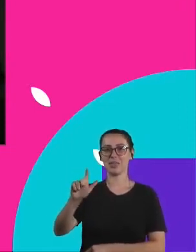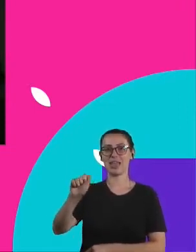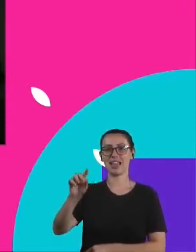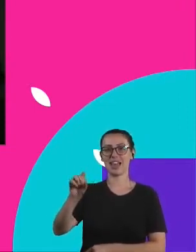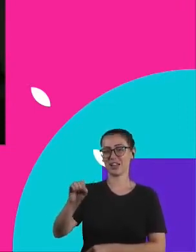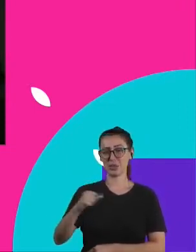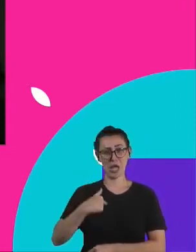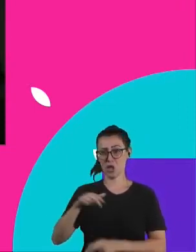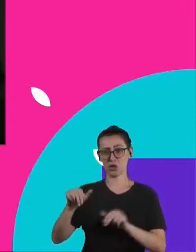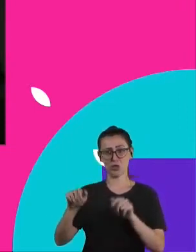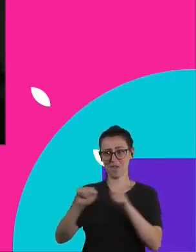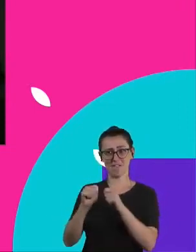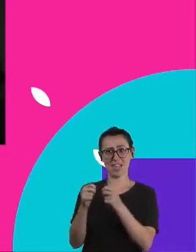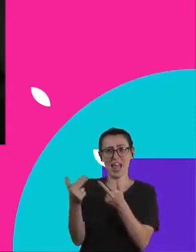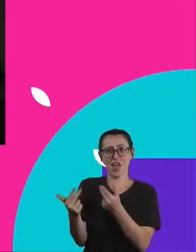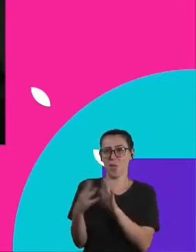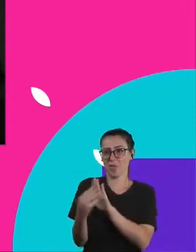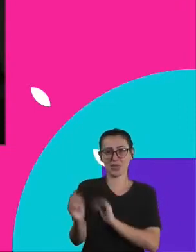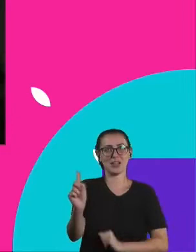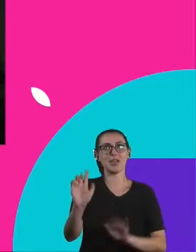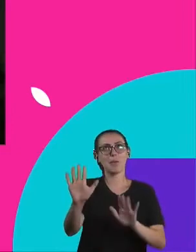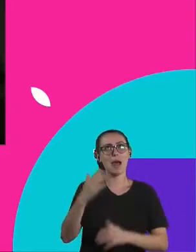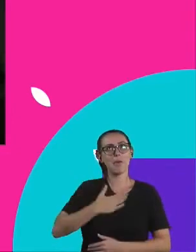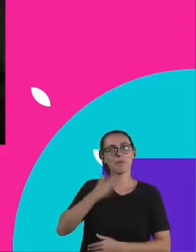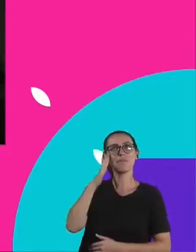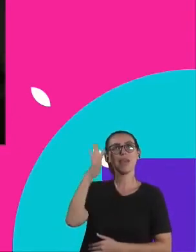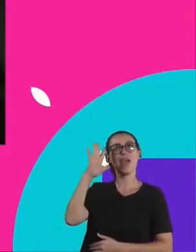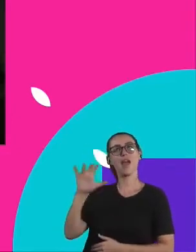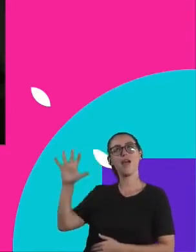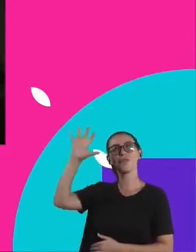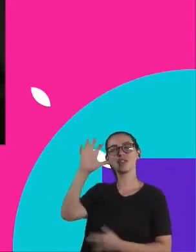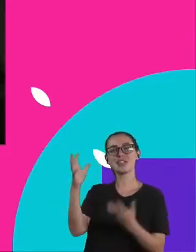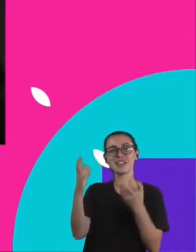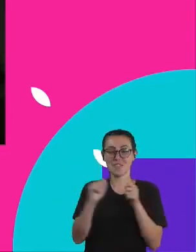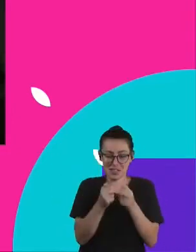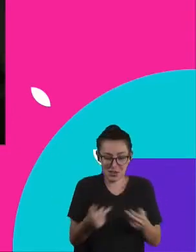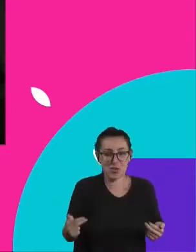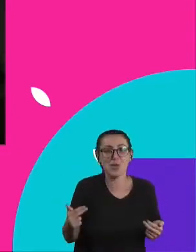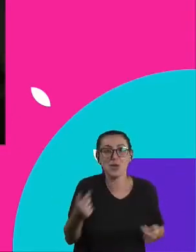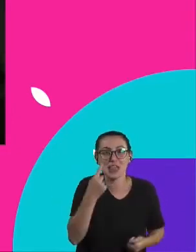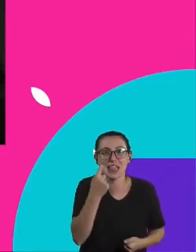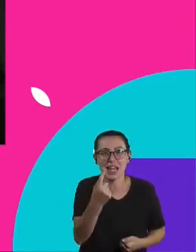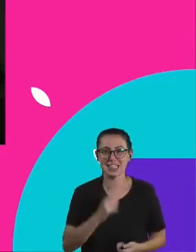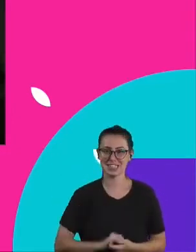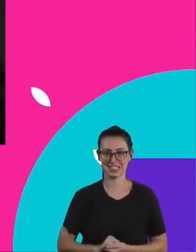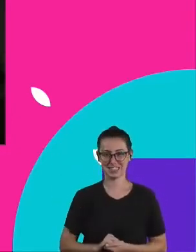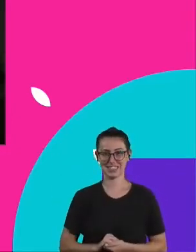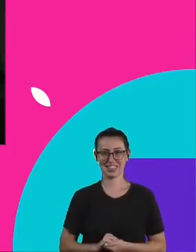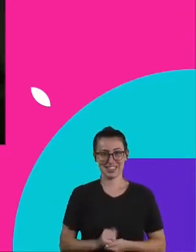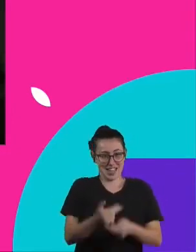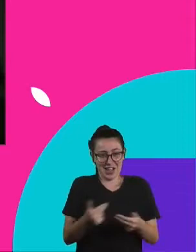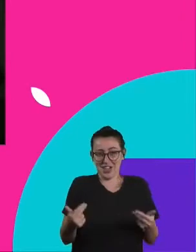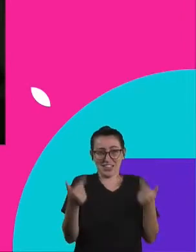que assim, é o meu imaginário querendo fazer alguma coisa interessante. Eu acho que do não googável da